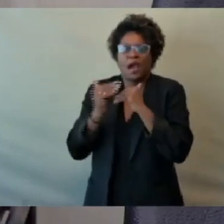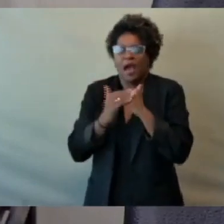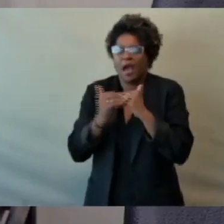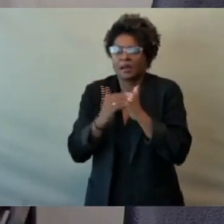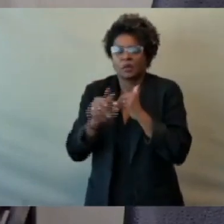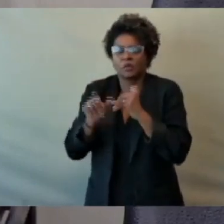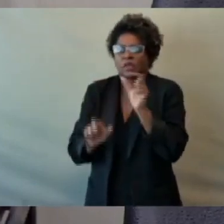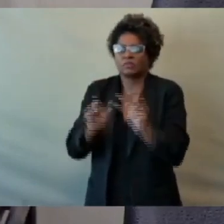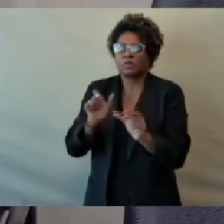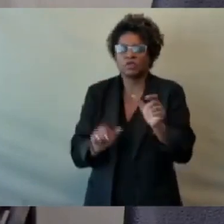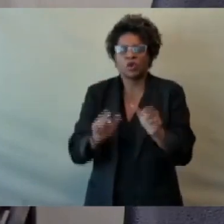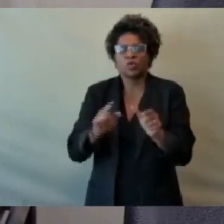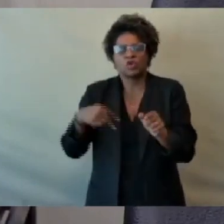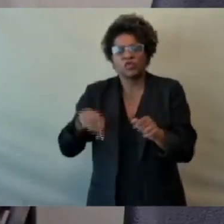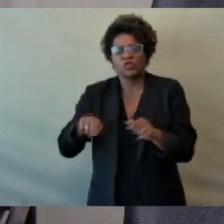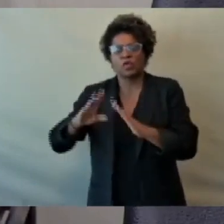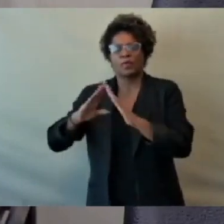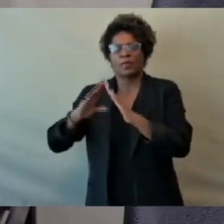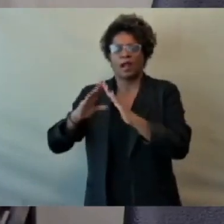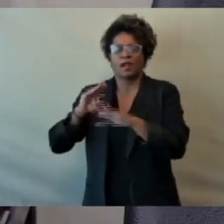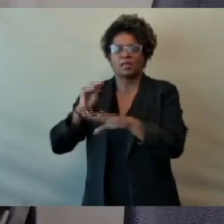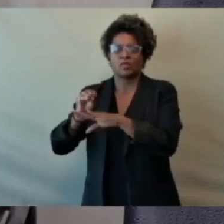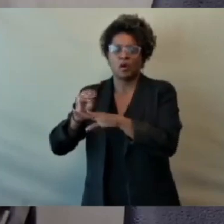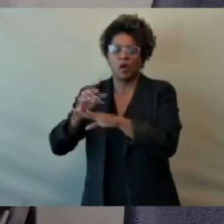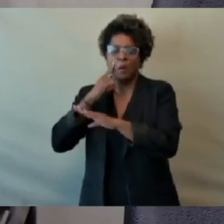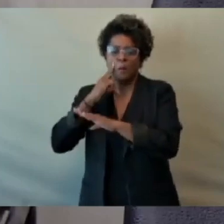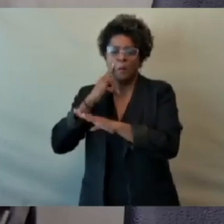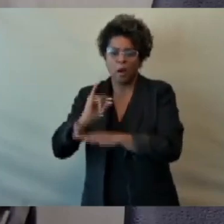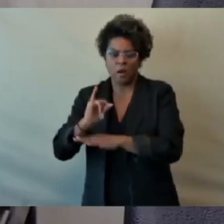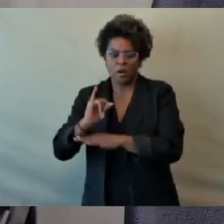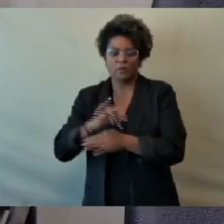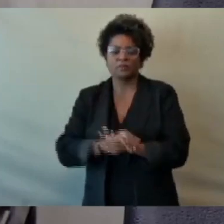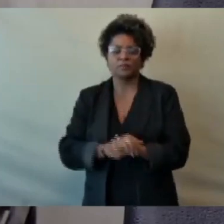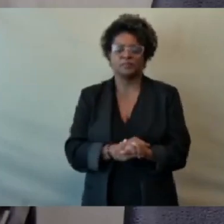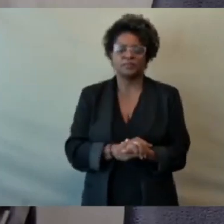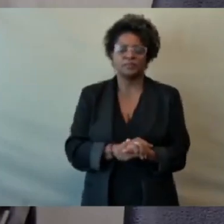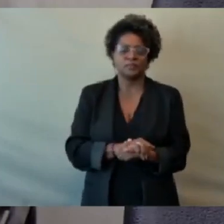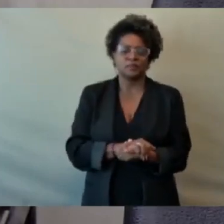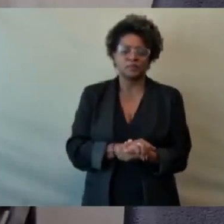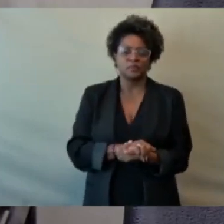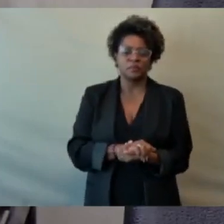cuidaram do meu pai. E a gente também gostaria de, com esse debate,